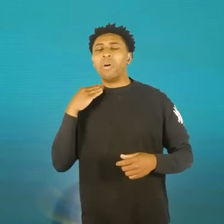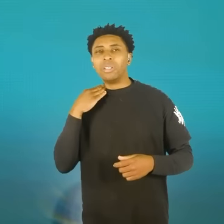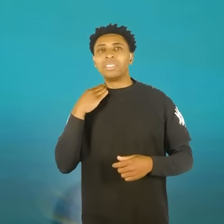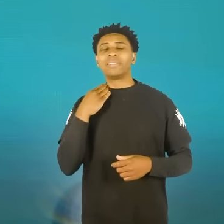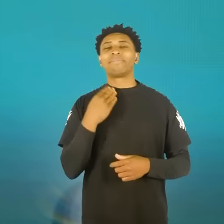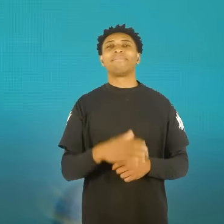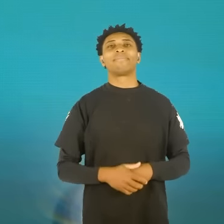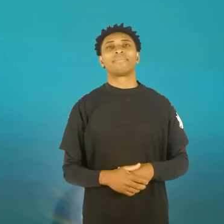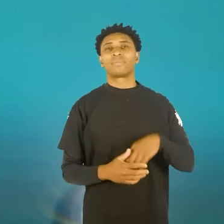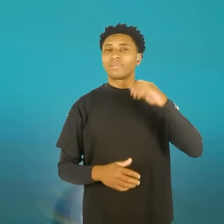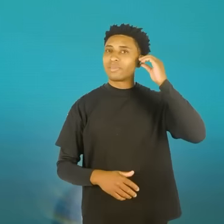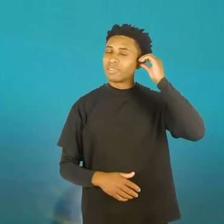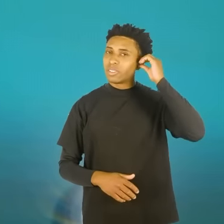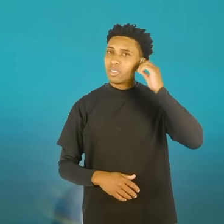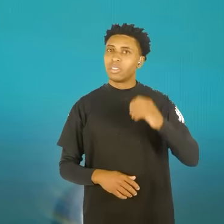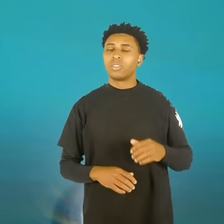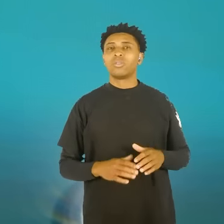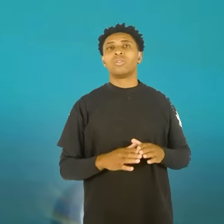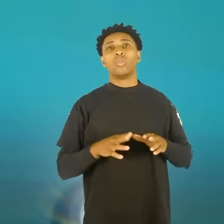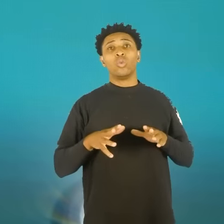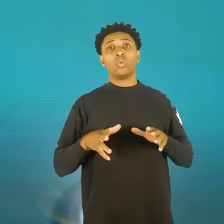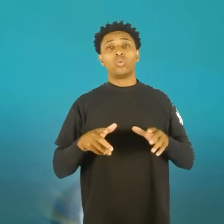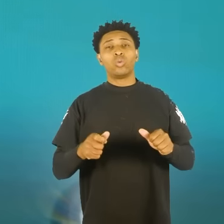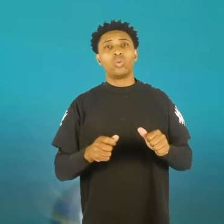poligamia, tudo num capítulo só.